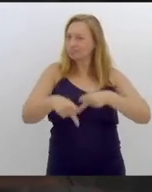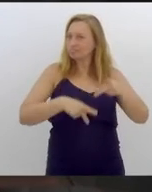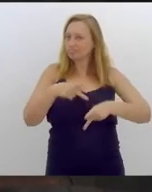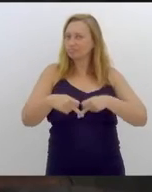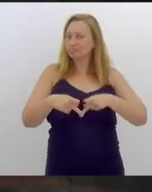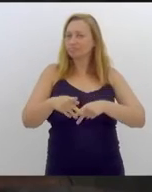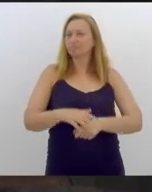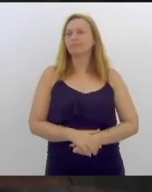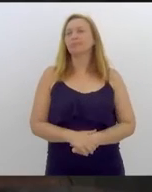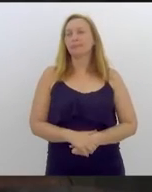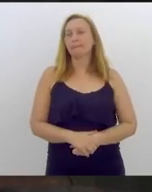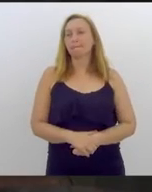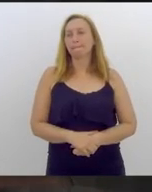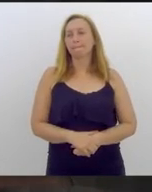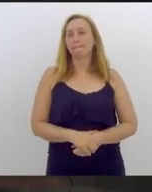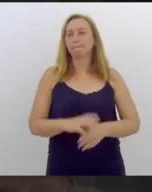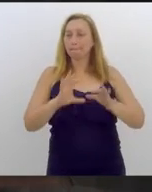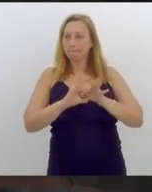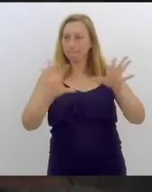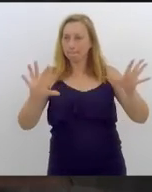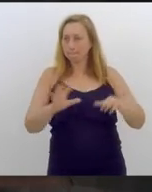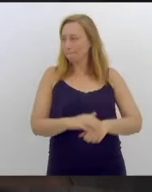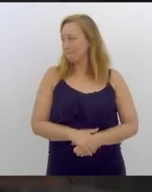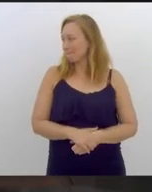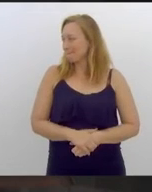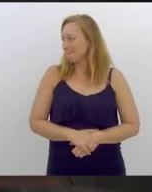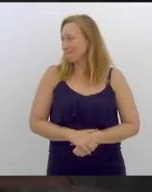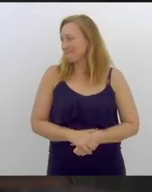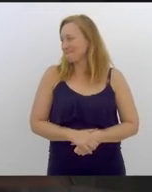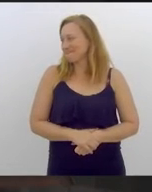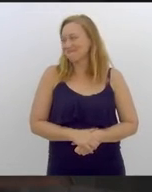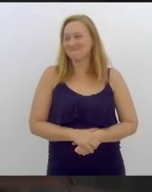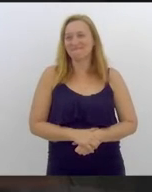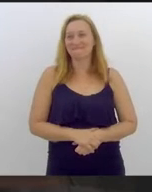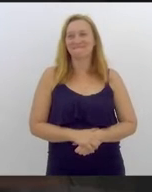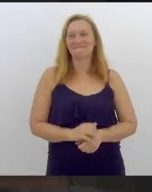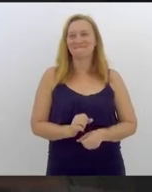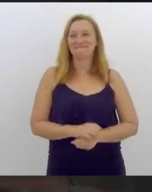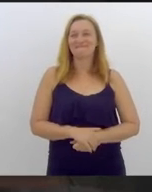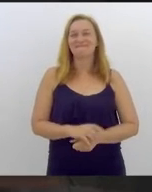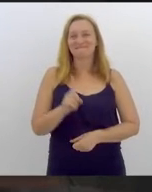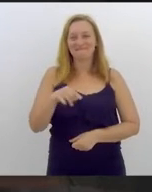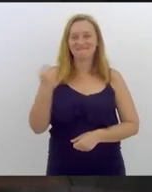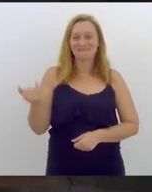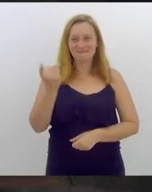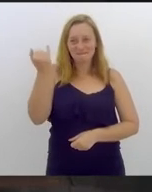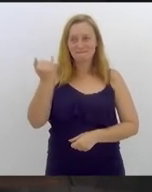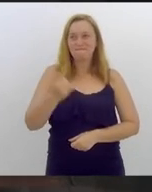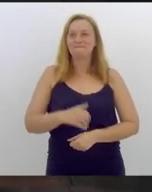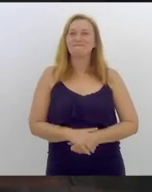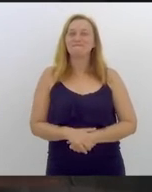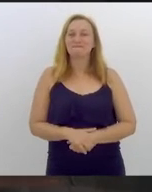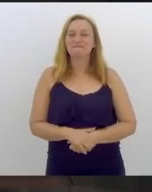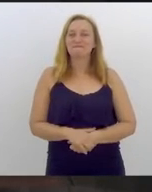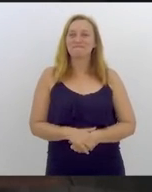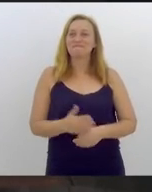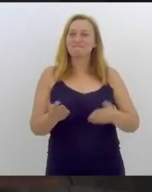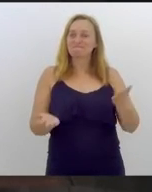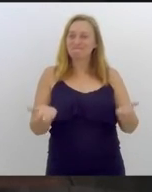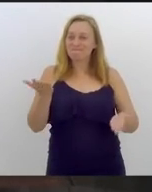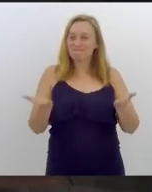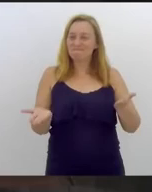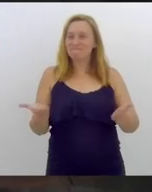pilares da democracia do estado de direito democrático então é muito importante comparar para além dos balanços